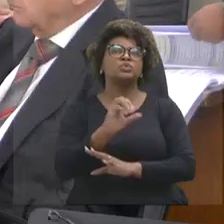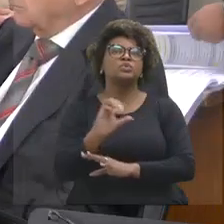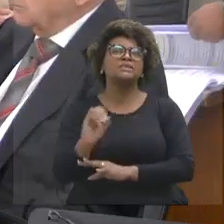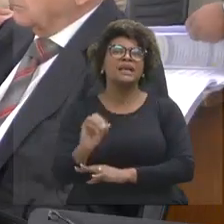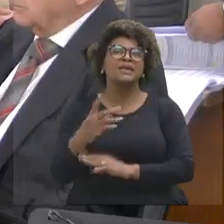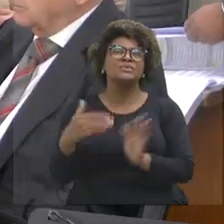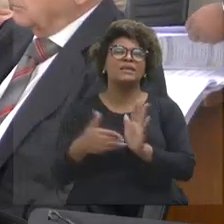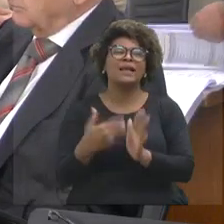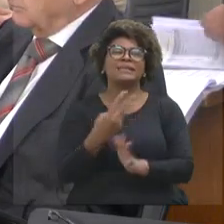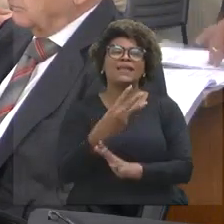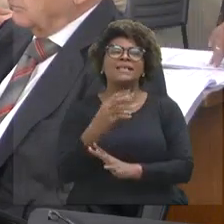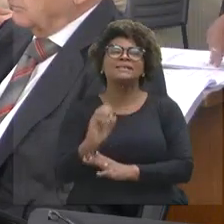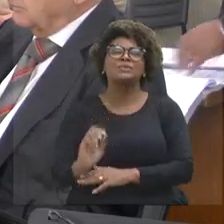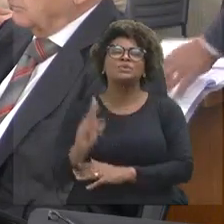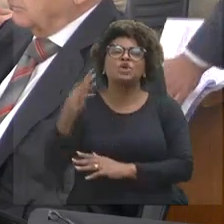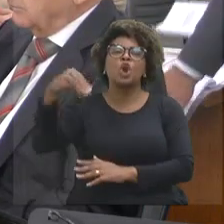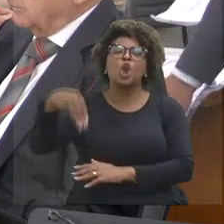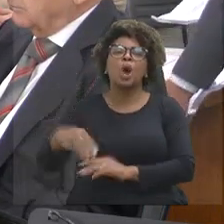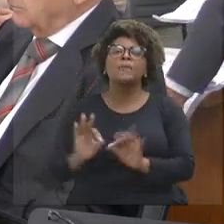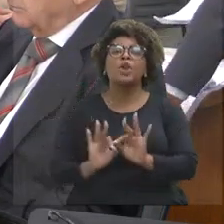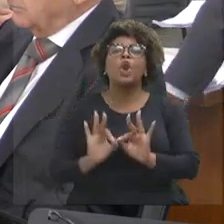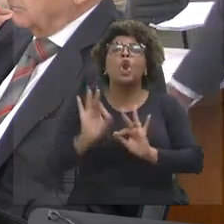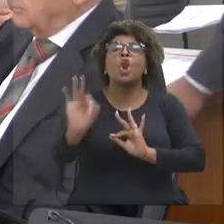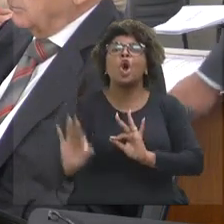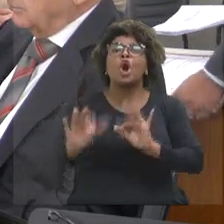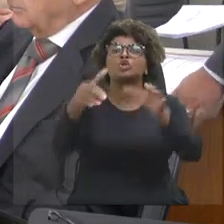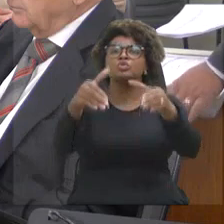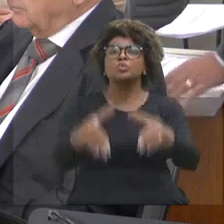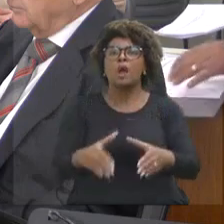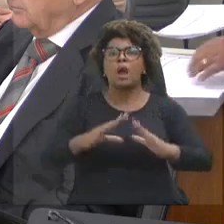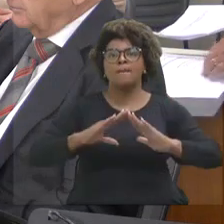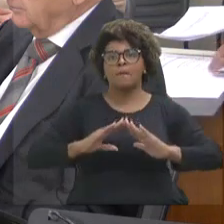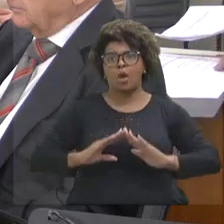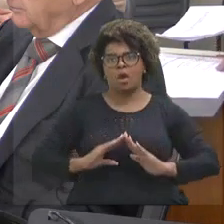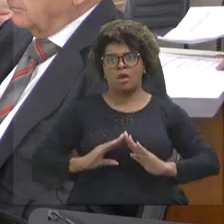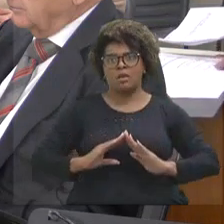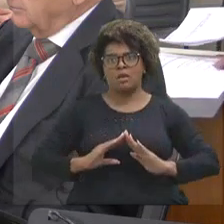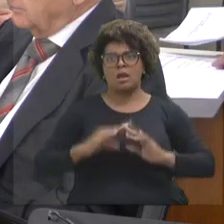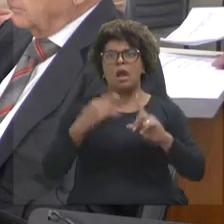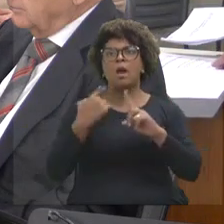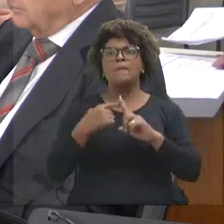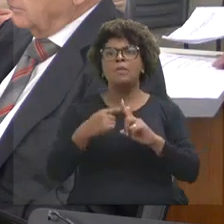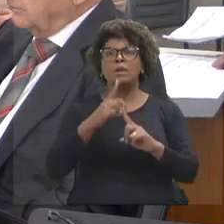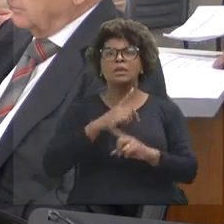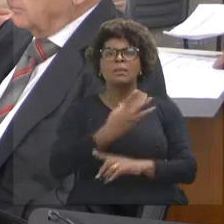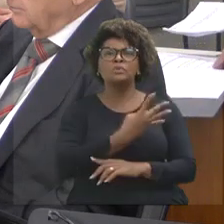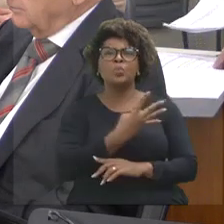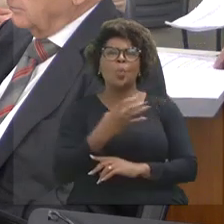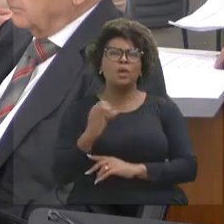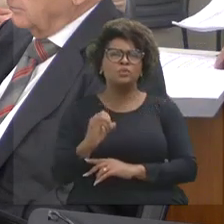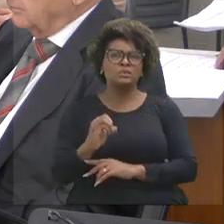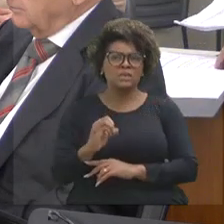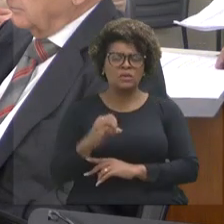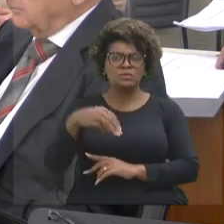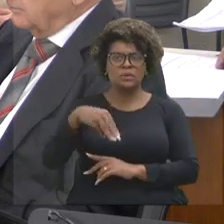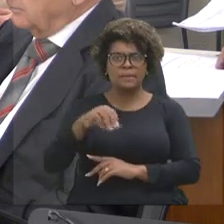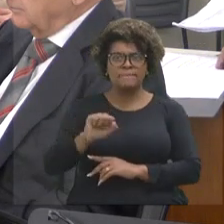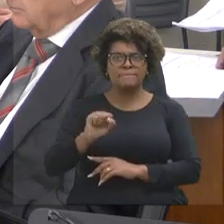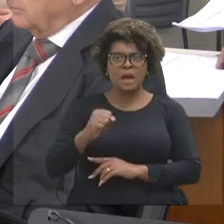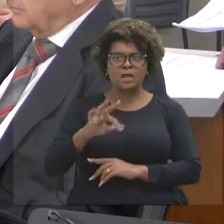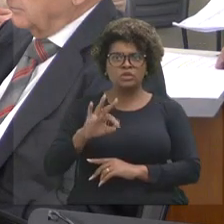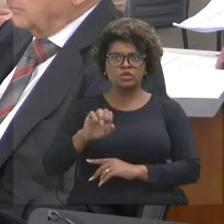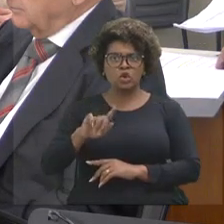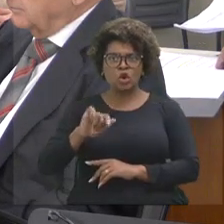distância isso é o maior absurdo Por que que um mastologista nós temos 400 mastologistas em Minas Gerais